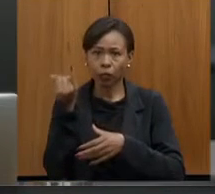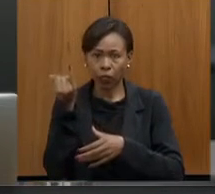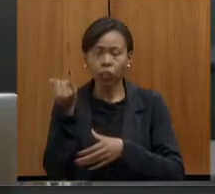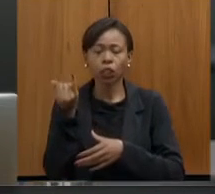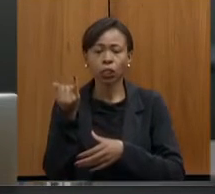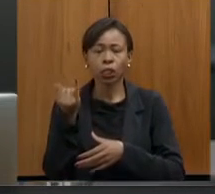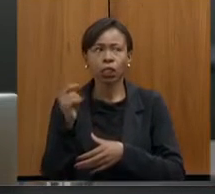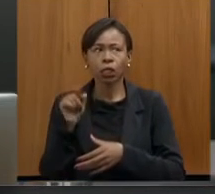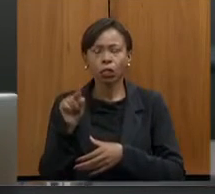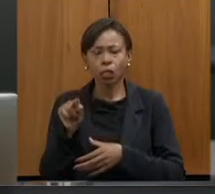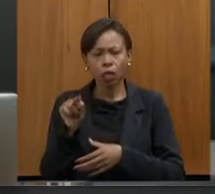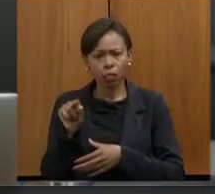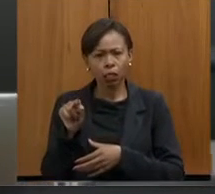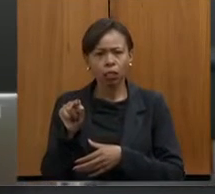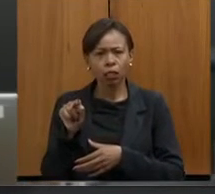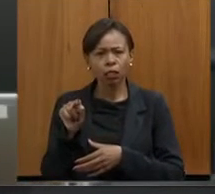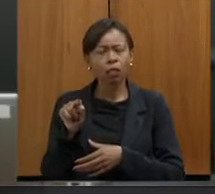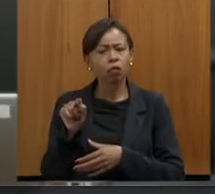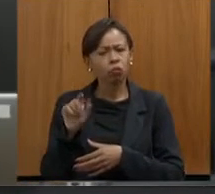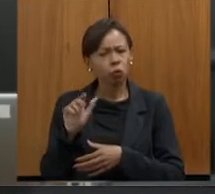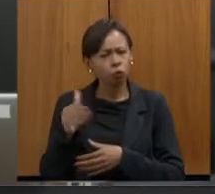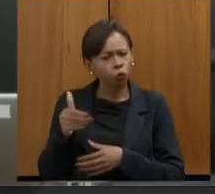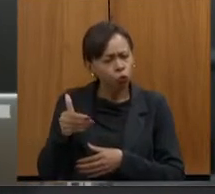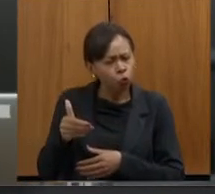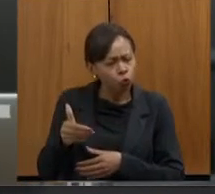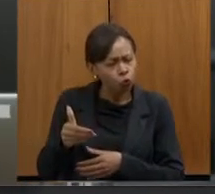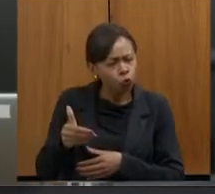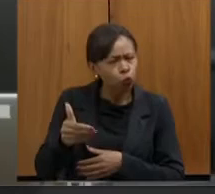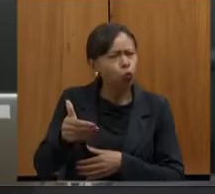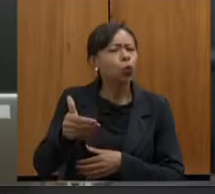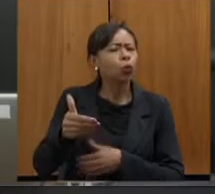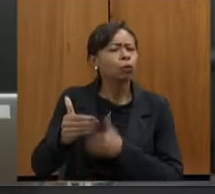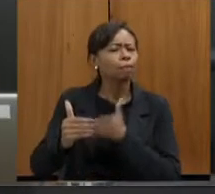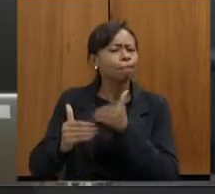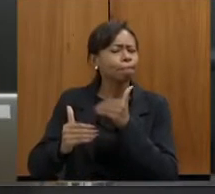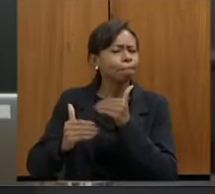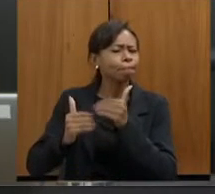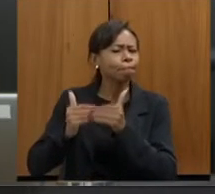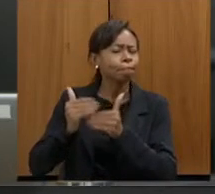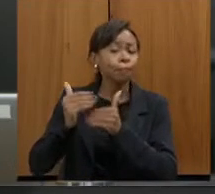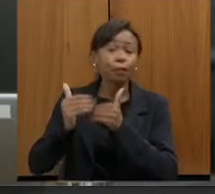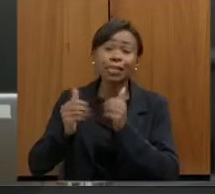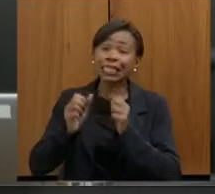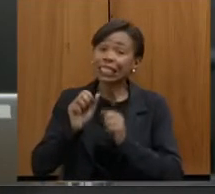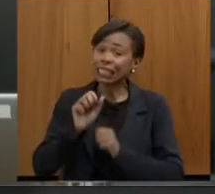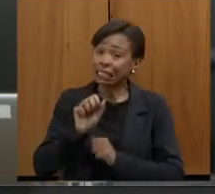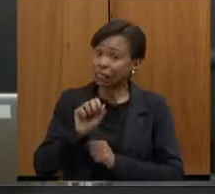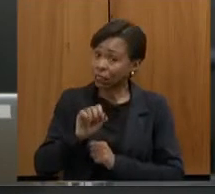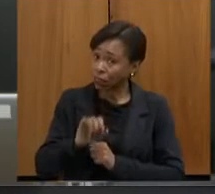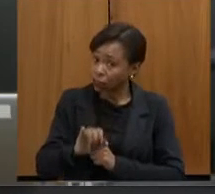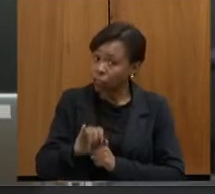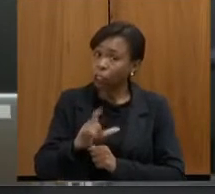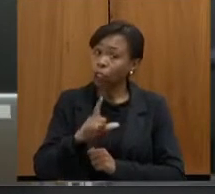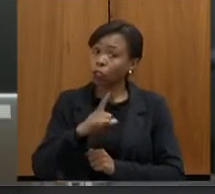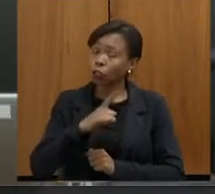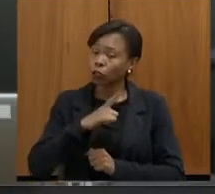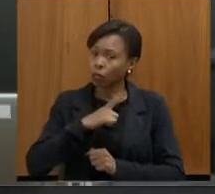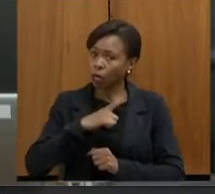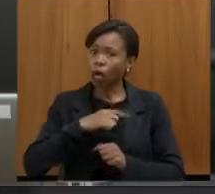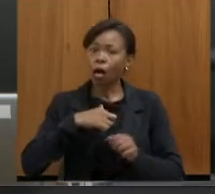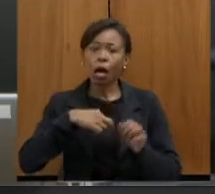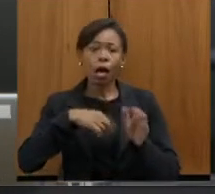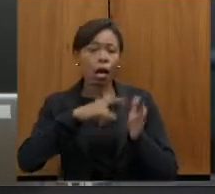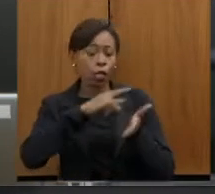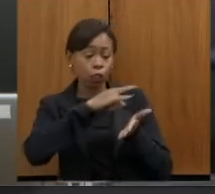ali desenvolvimento desde que comece a fazer essa regularização e que entregue